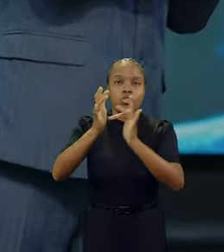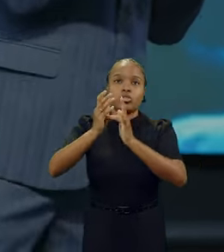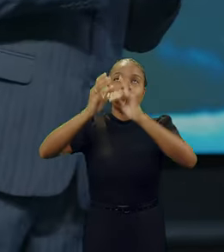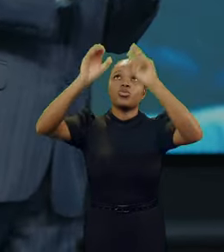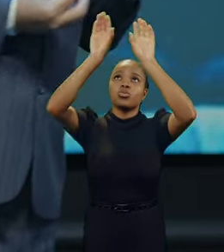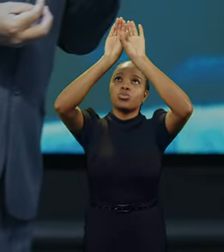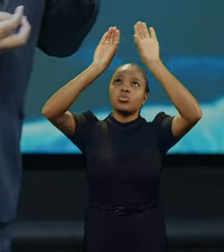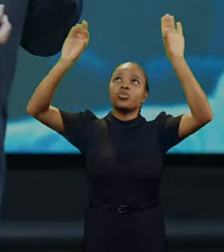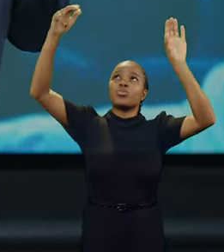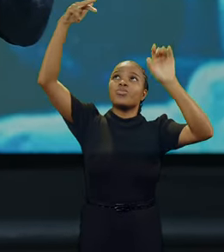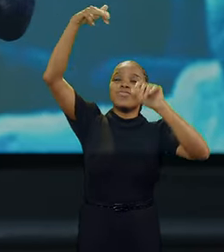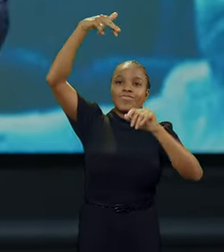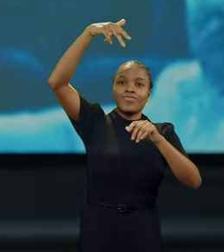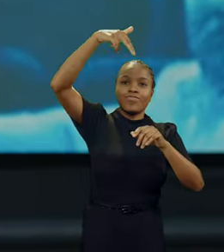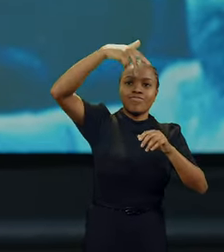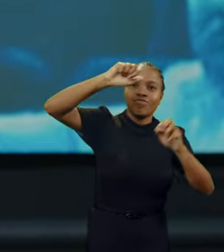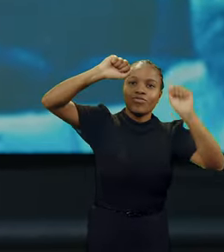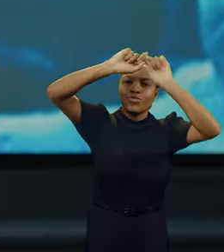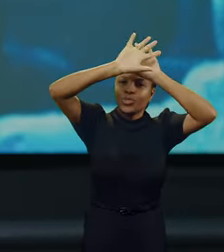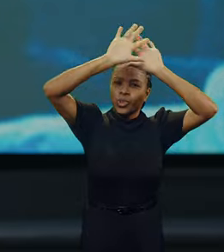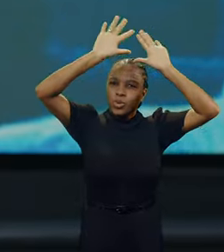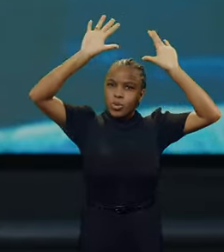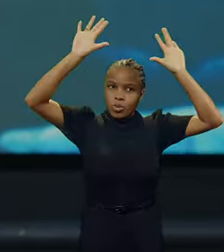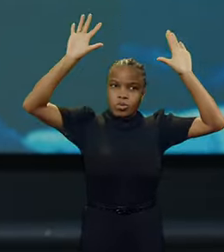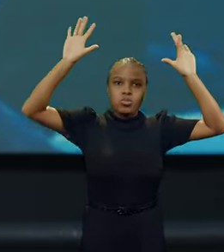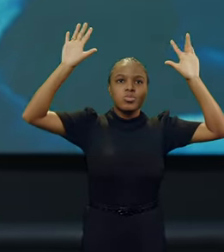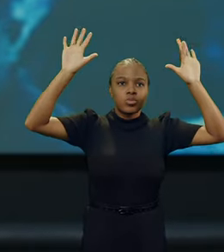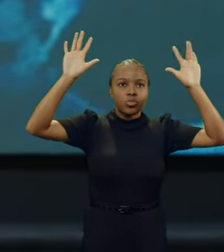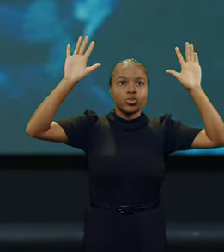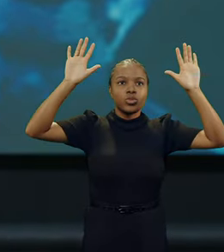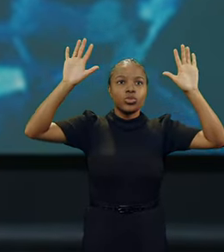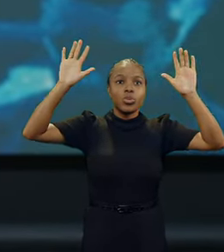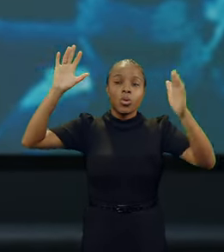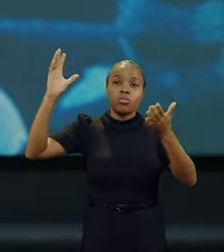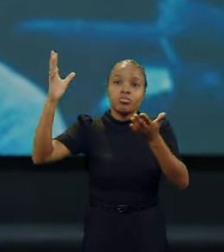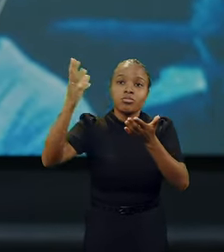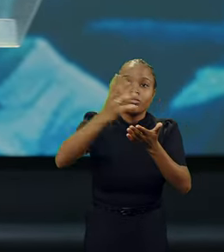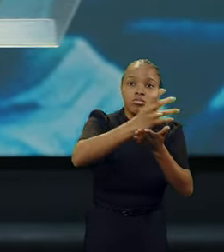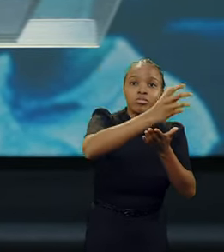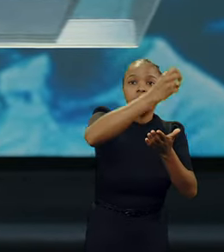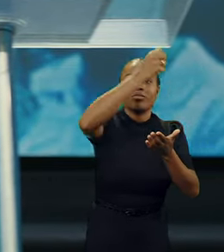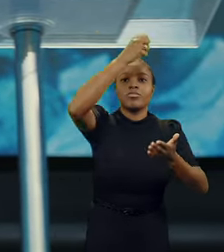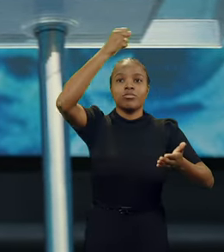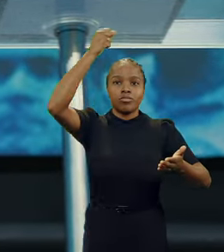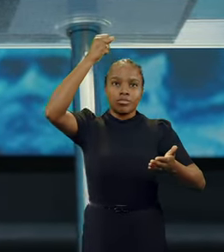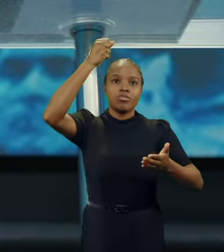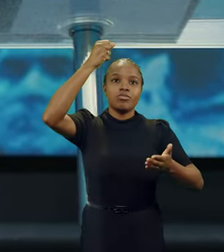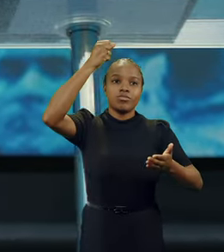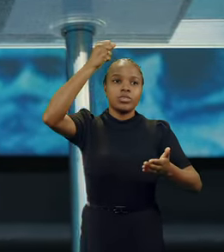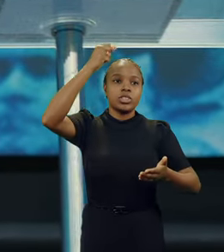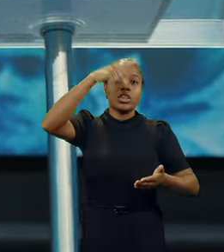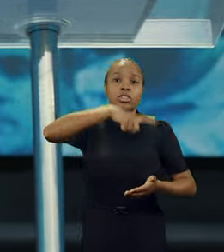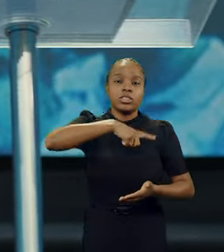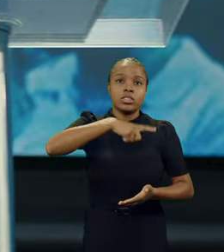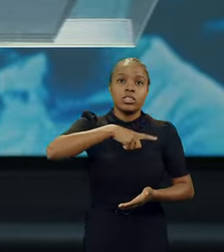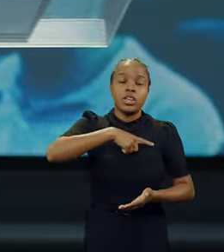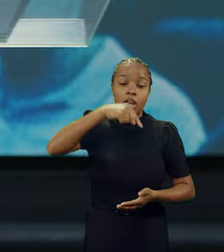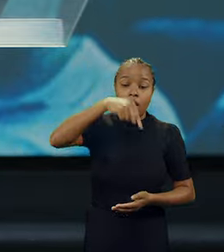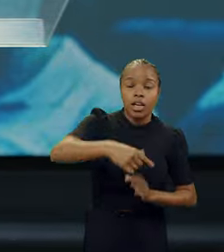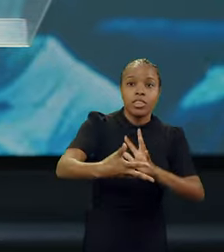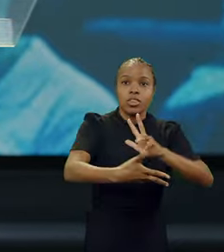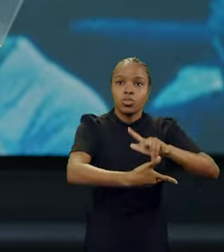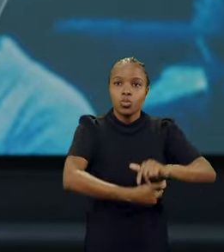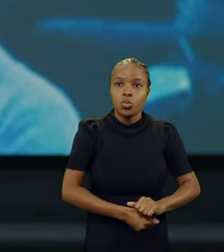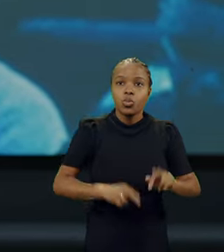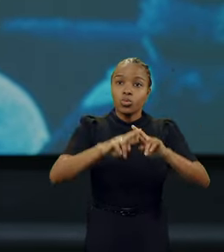glória com a sua igreja. Aí sim ele irá implantar um reino literal milenar em que